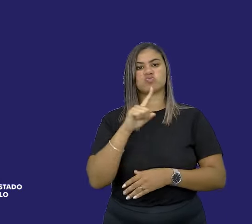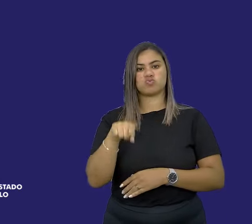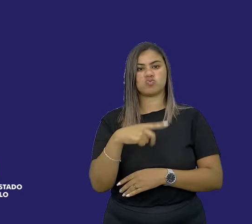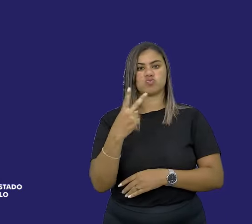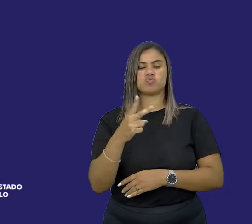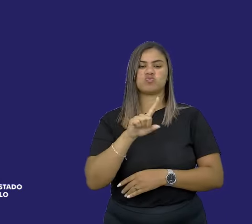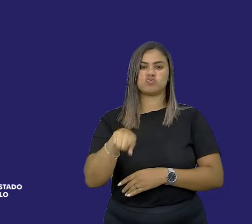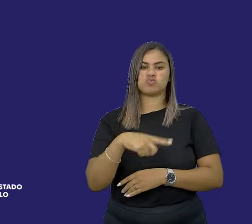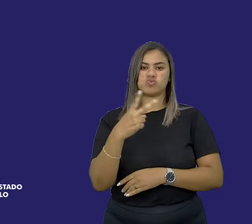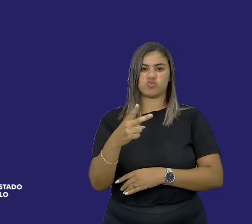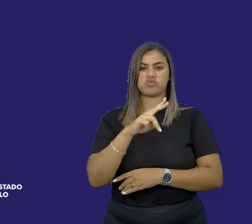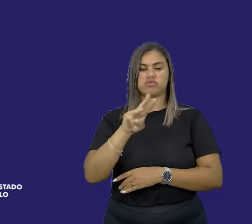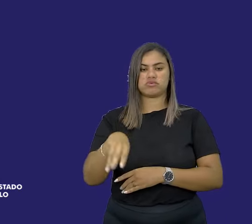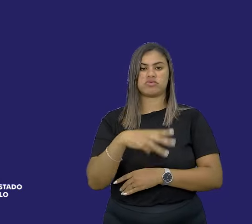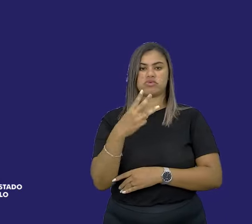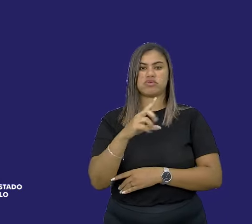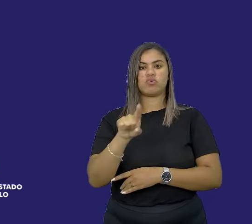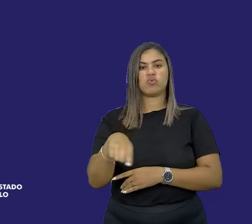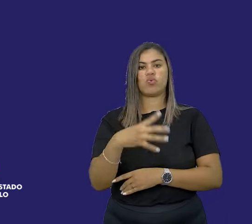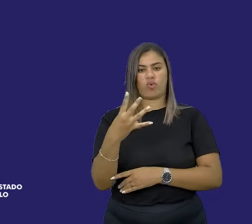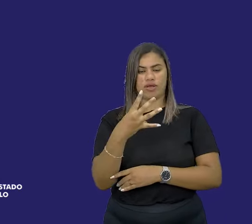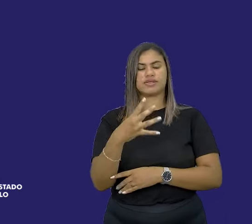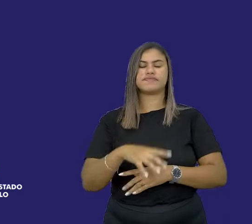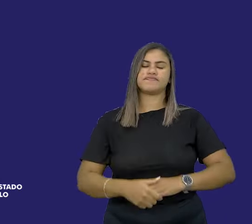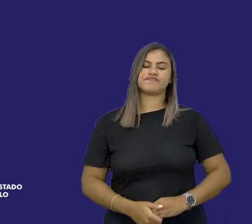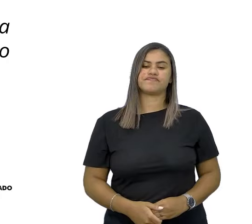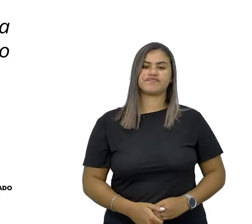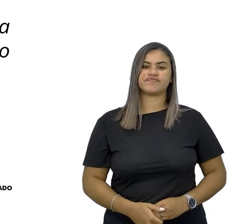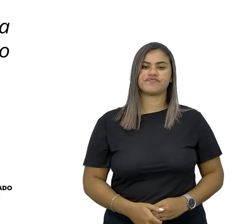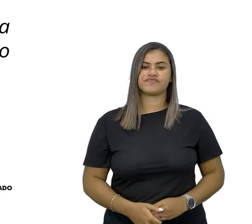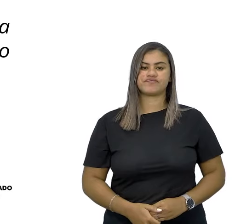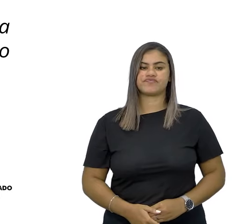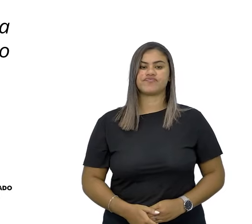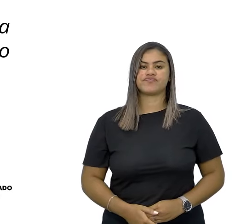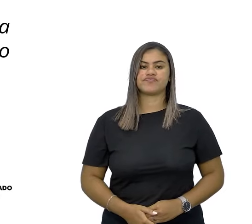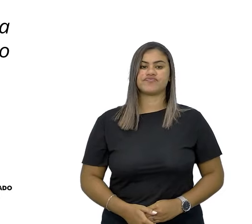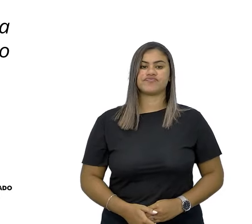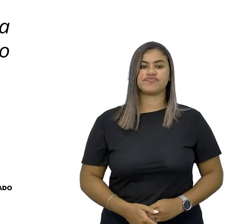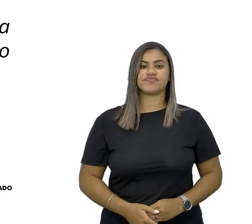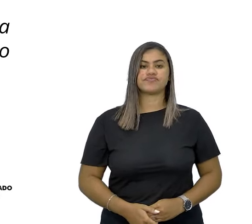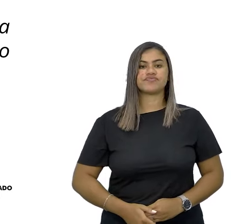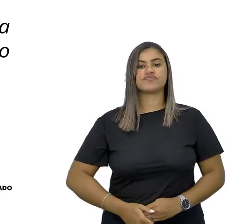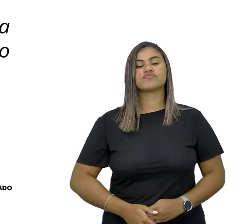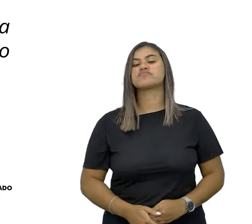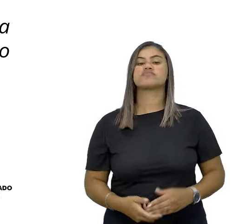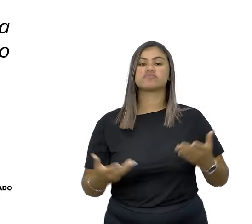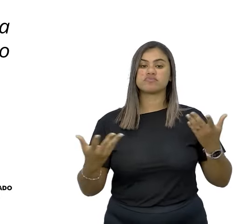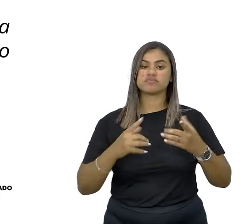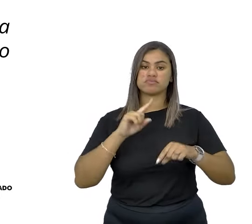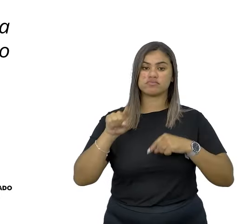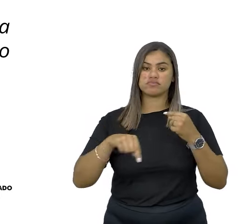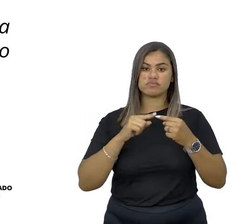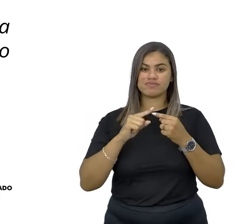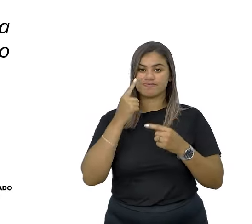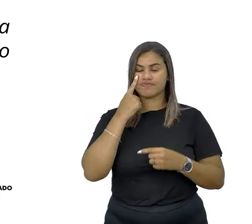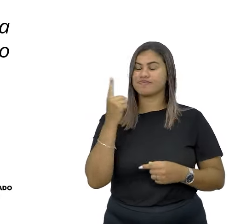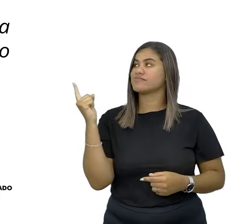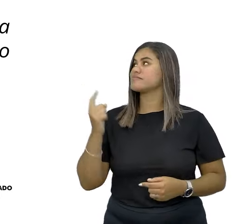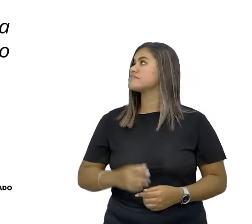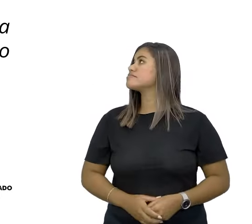e 4, ver como está formatado esse material. Pode passar, por favor? E vamos aos nossos objetivos,